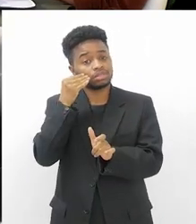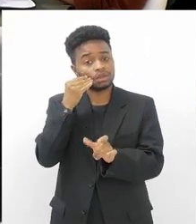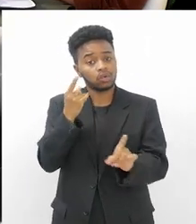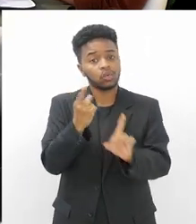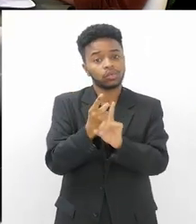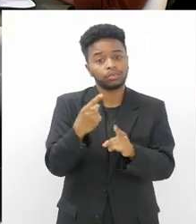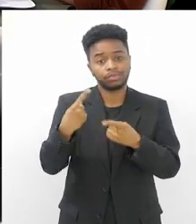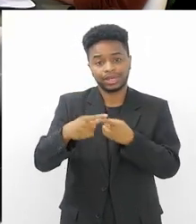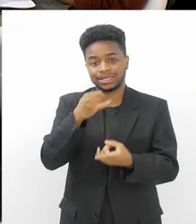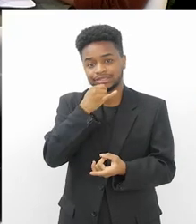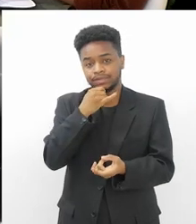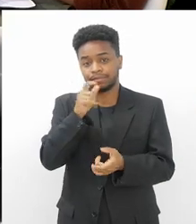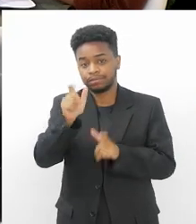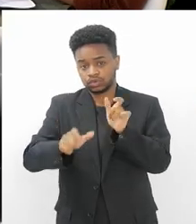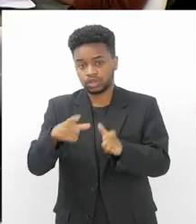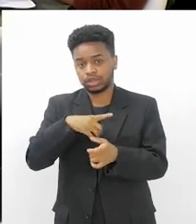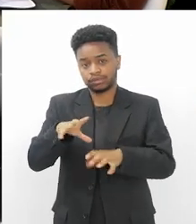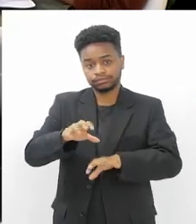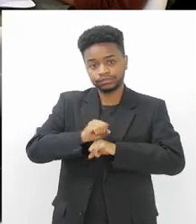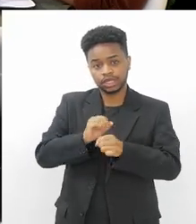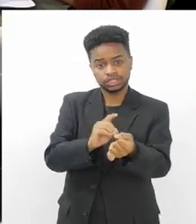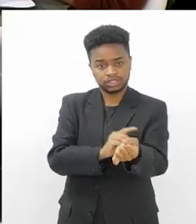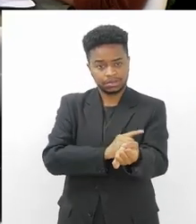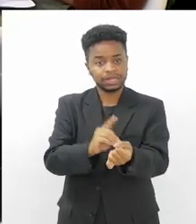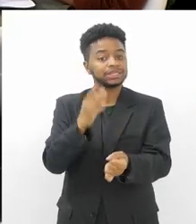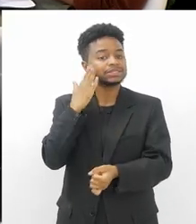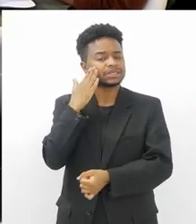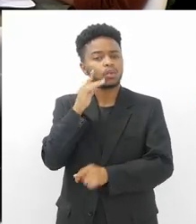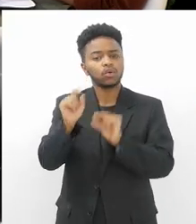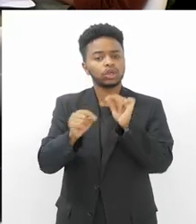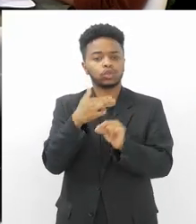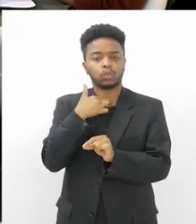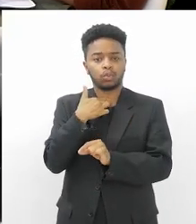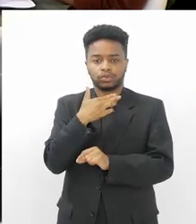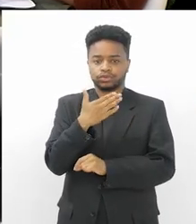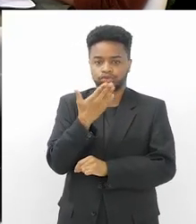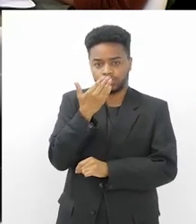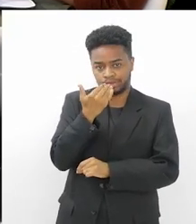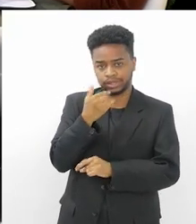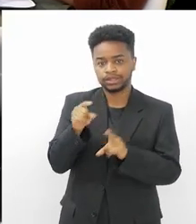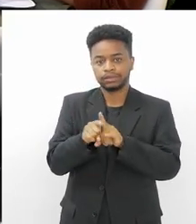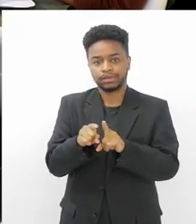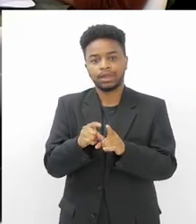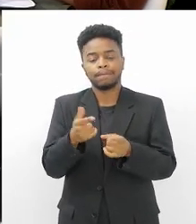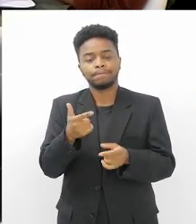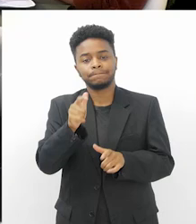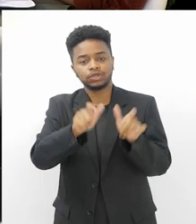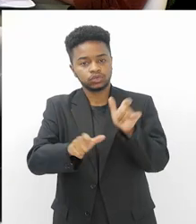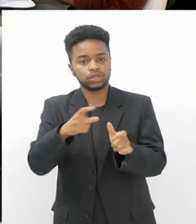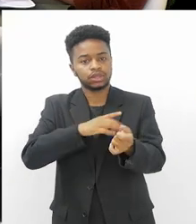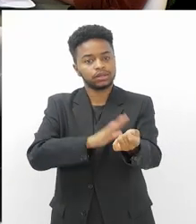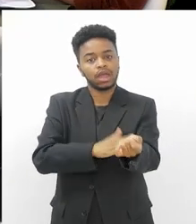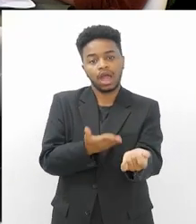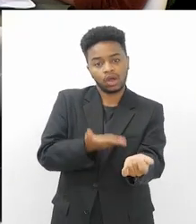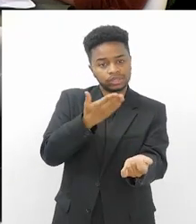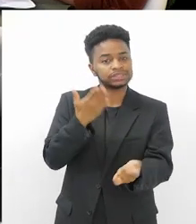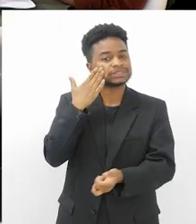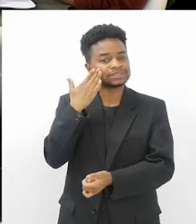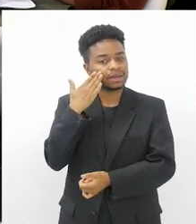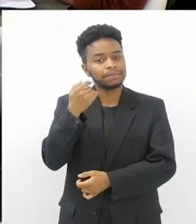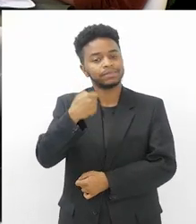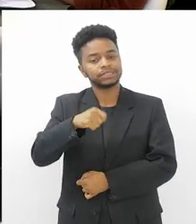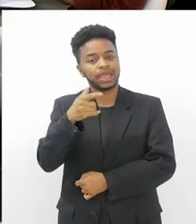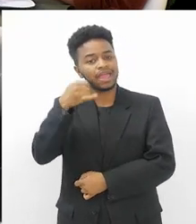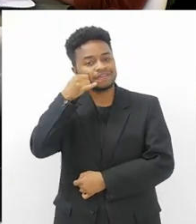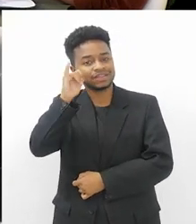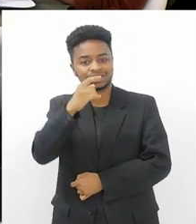que o paciente vai buscar. Porque um diabético sabe que ele, o que, que ele não pode comer. Um hipertenso sabe que ele tem que evitar sal.